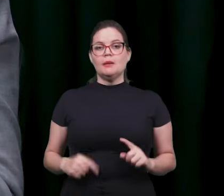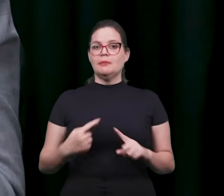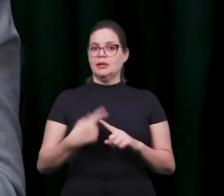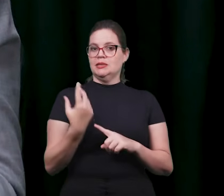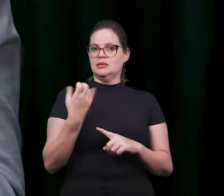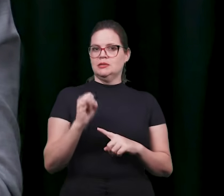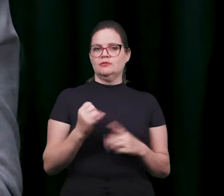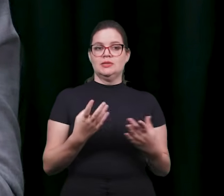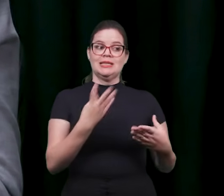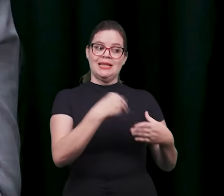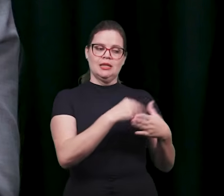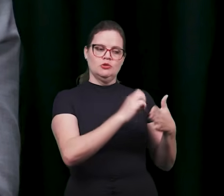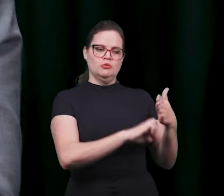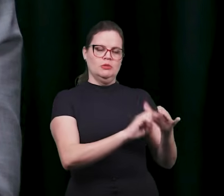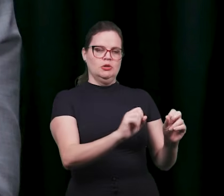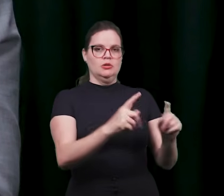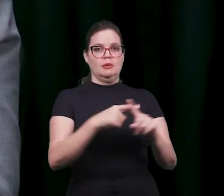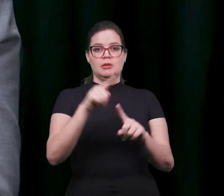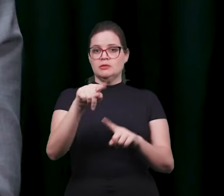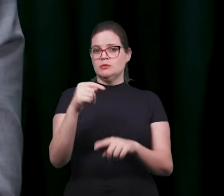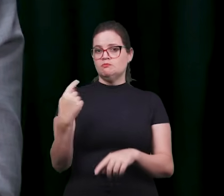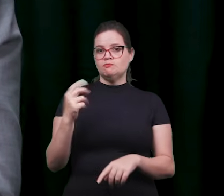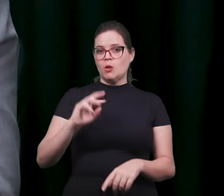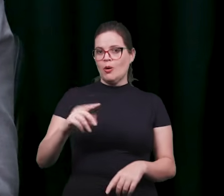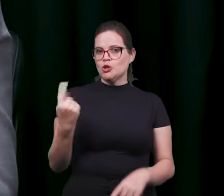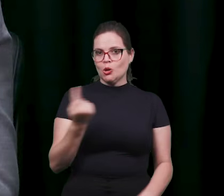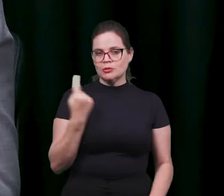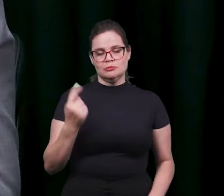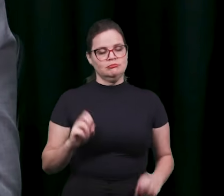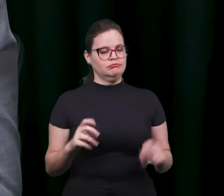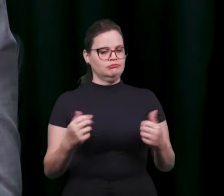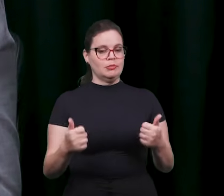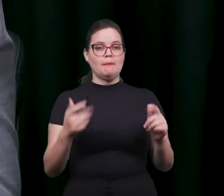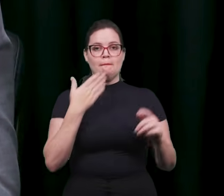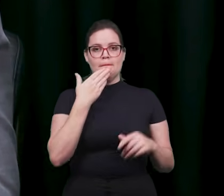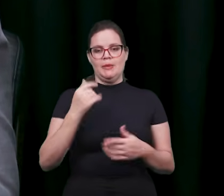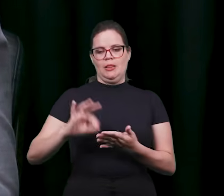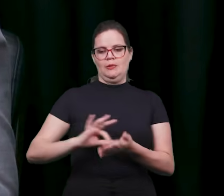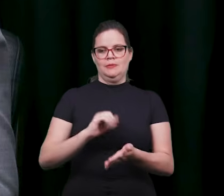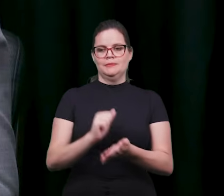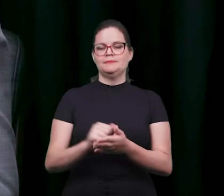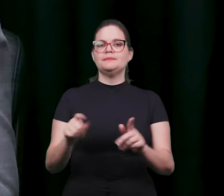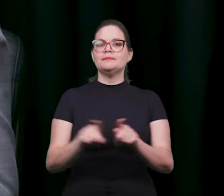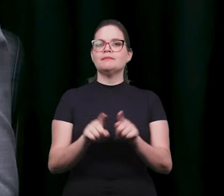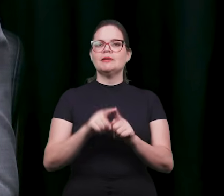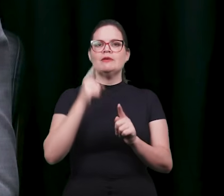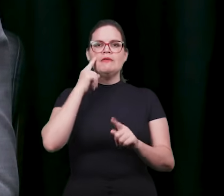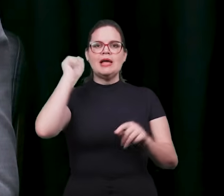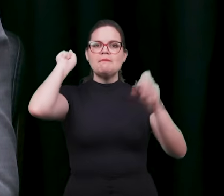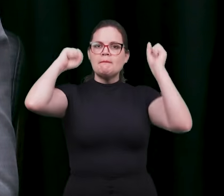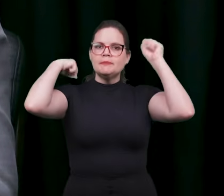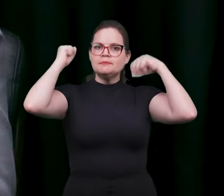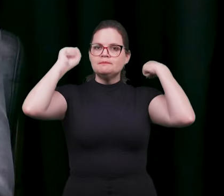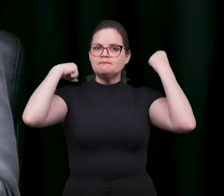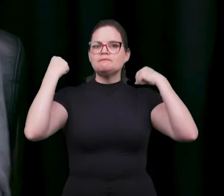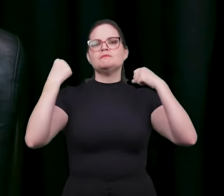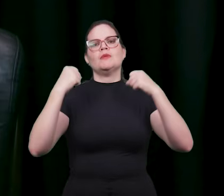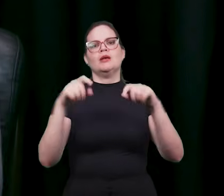está numa construtora, ok. E normalmente, doutor Rodrigo, esses salões de beleza, essas